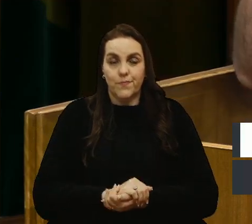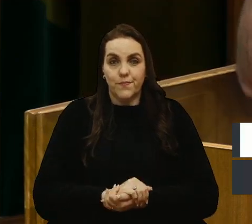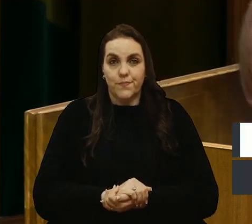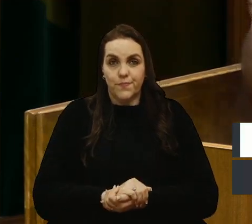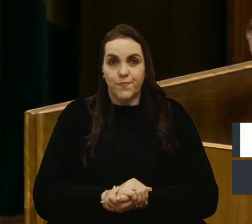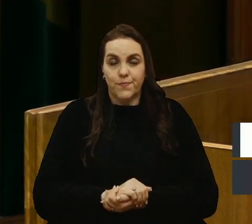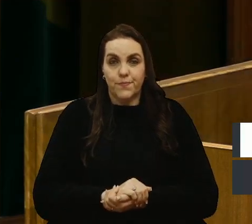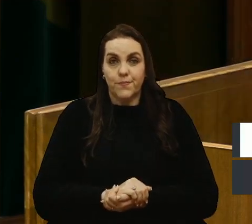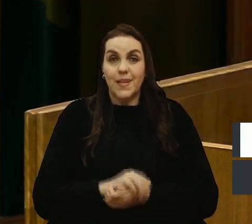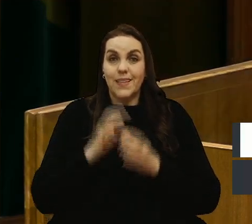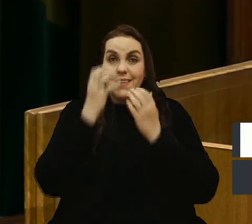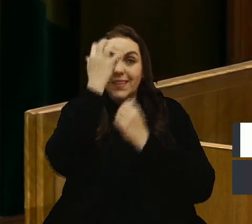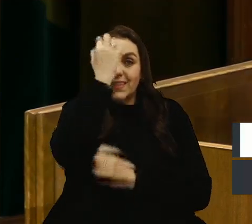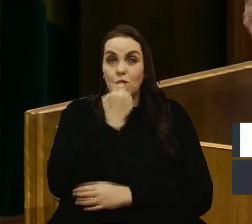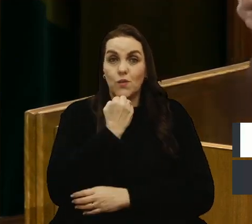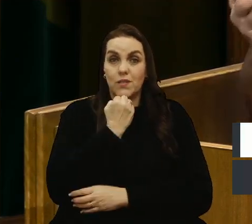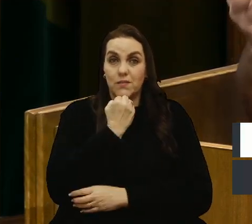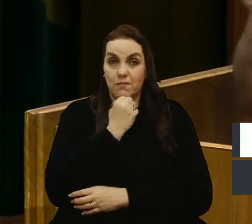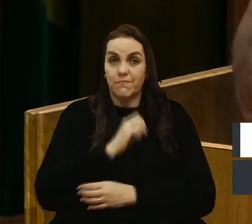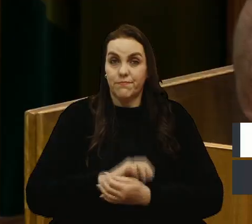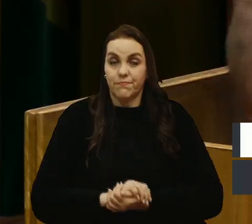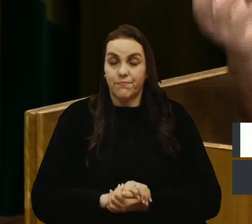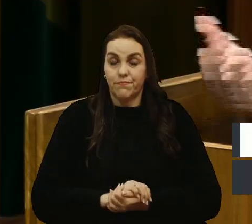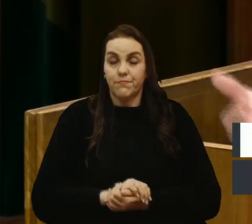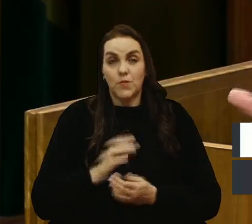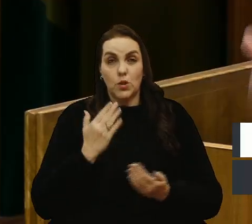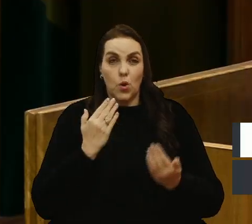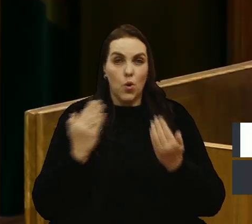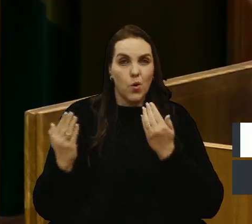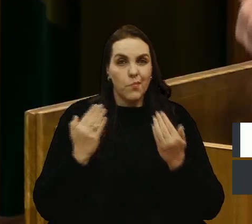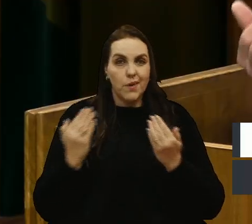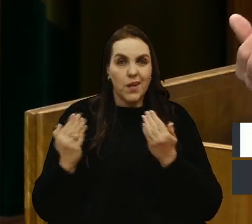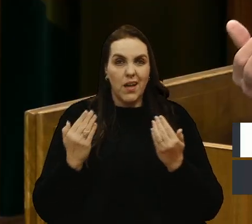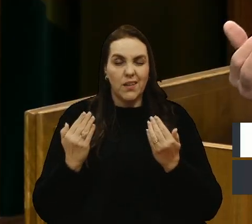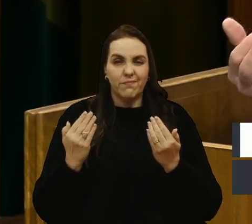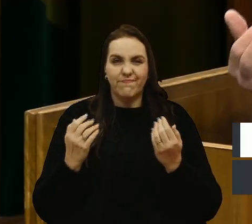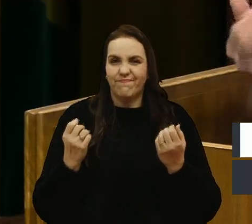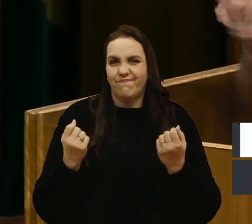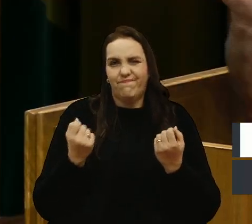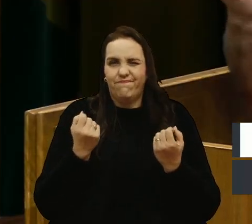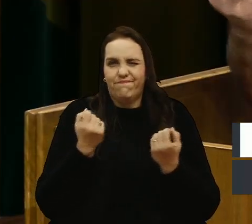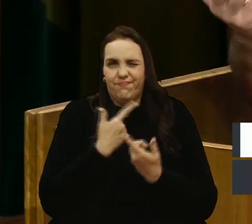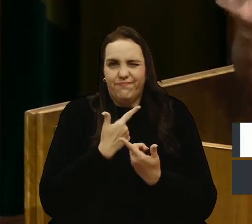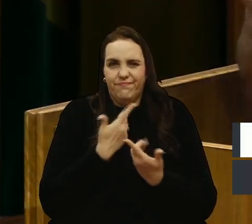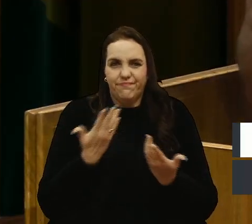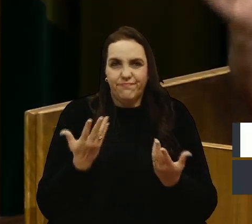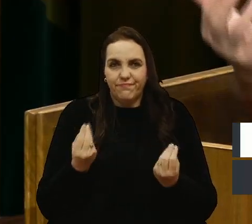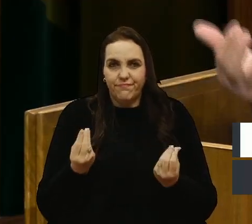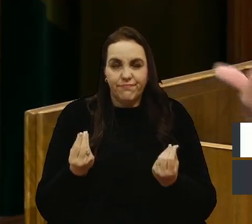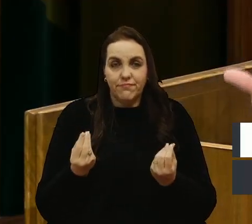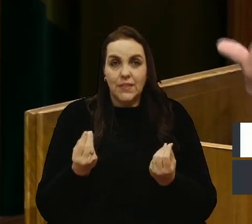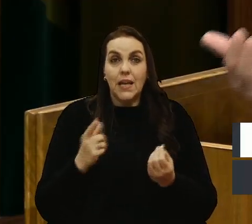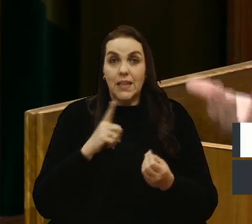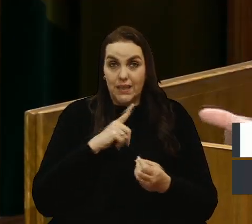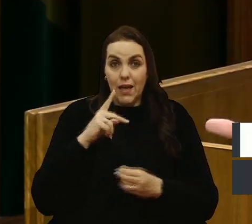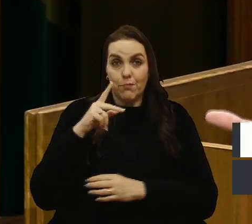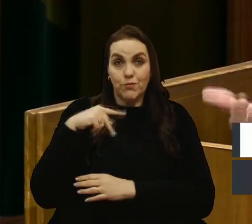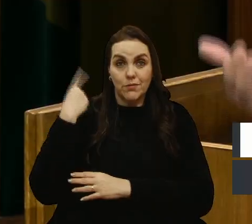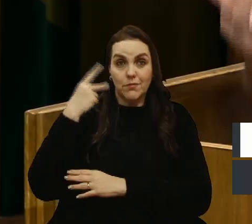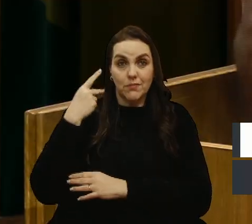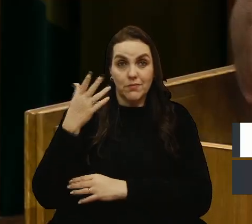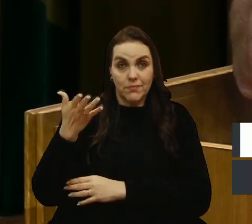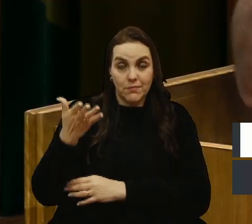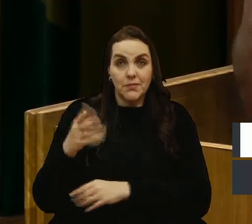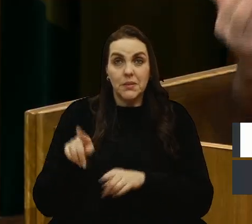São terroristas. E nós, numa comparação esdrúxula, nós temos parlamentares